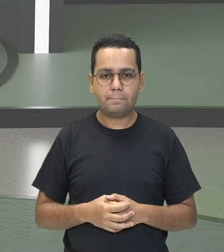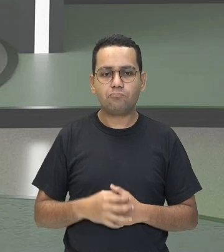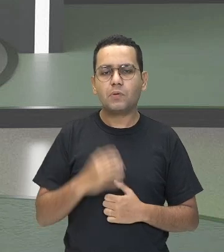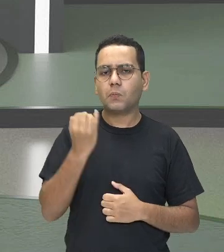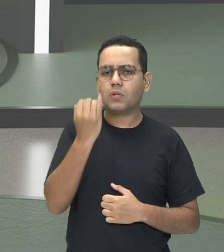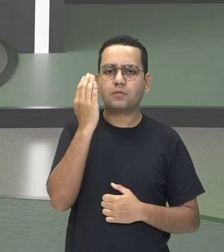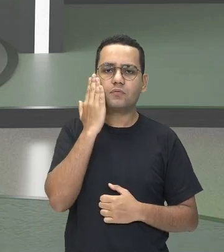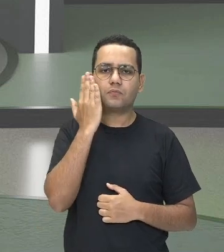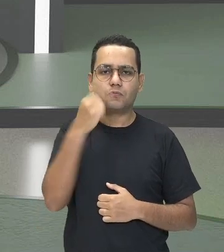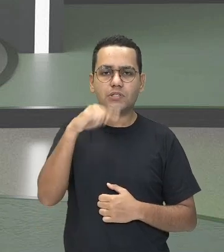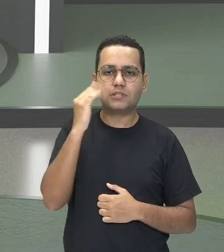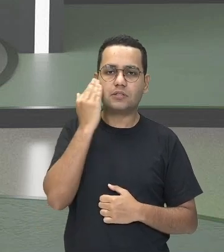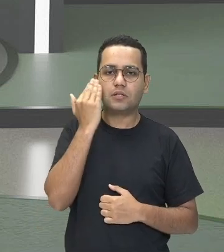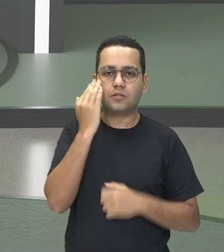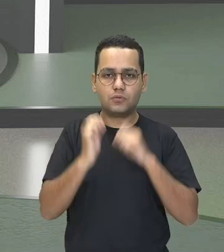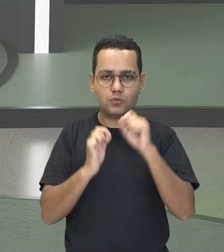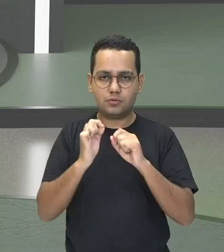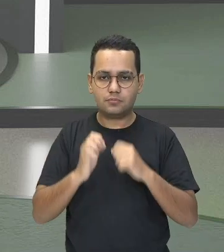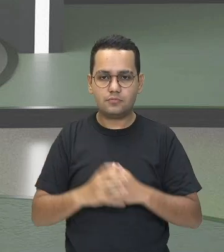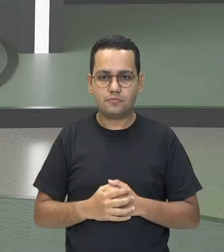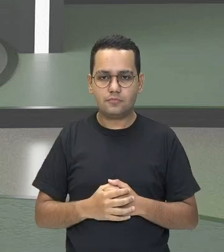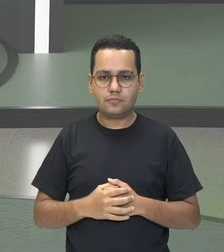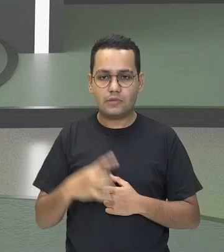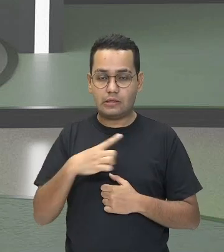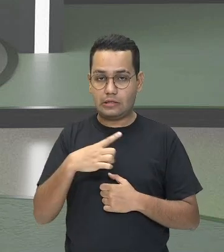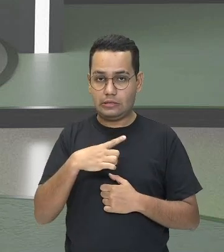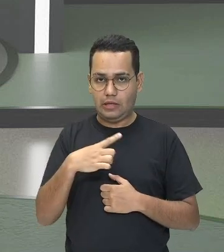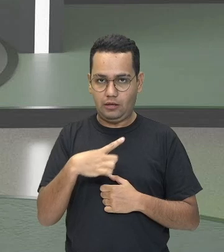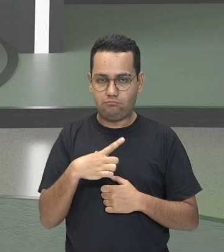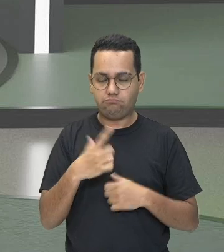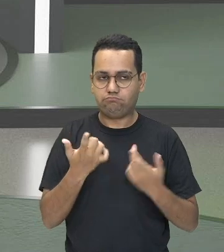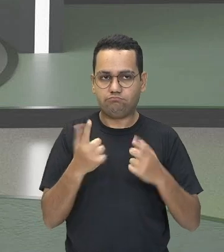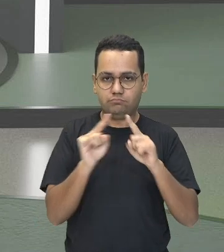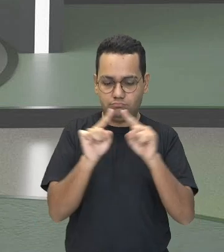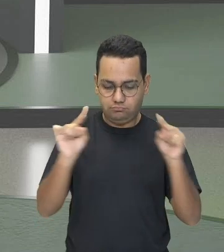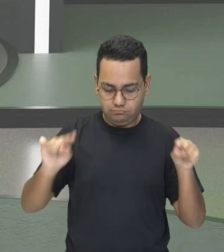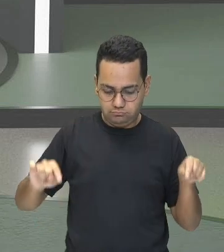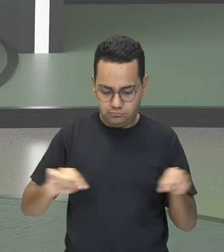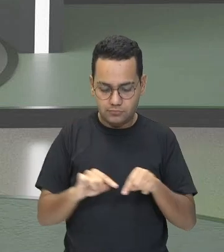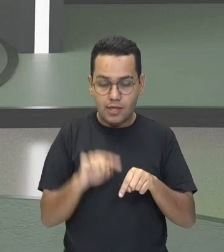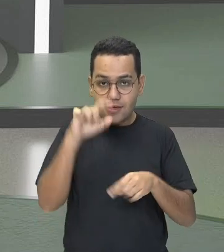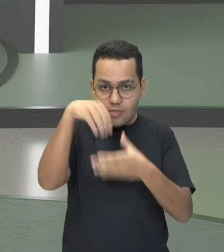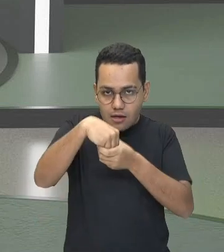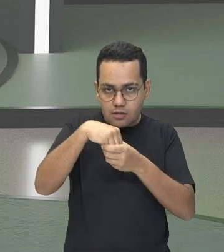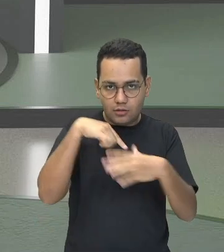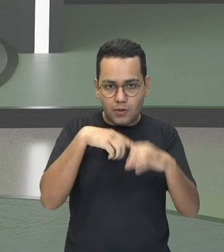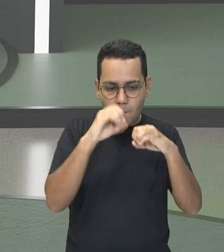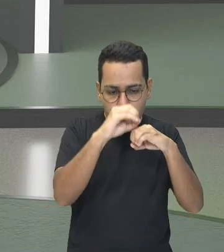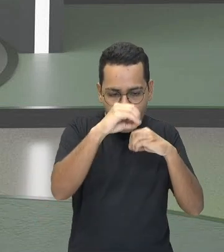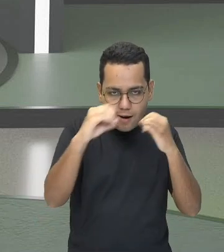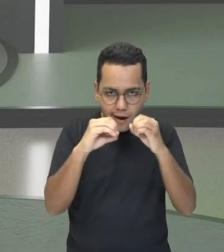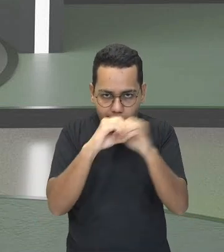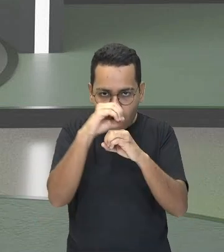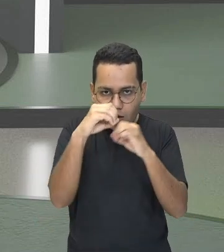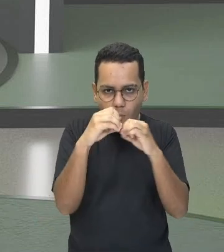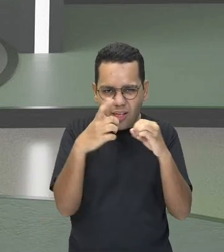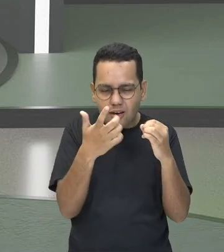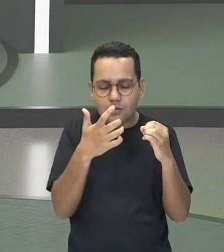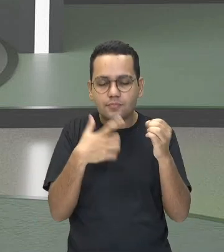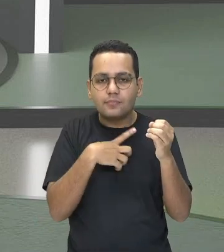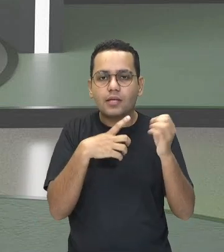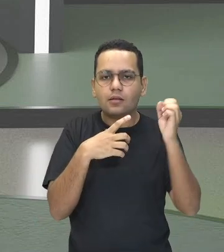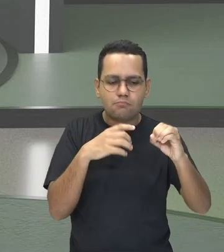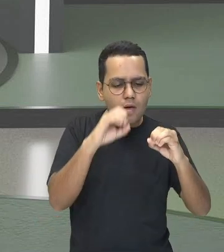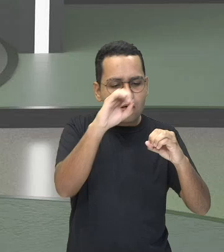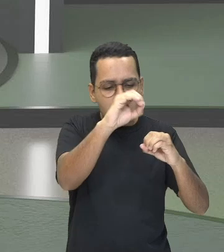mostrei para vocês que nós temos uma caixinha e temos moléculas ali dentro gente essas moléculas elas vão se chocar para com